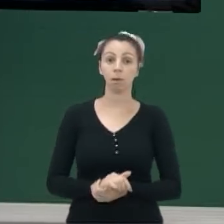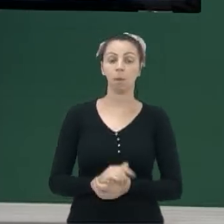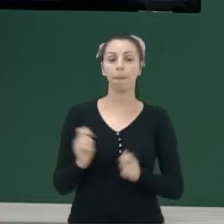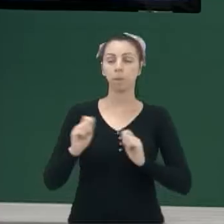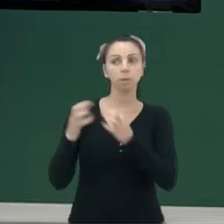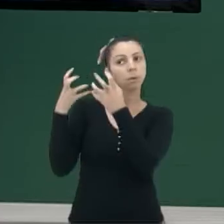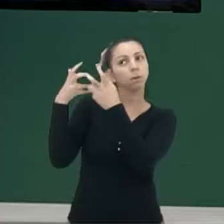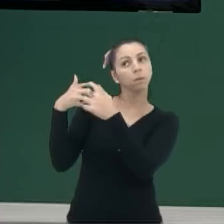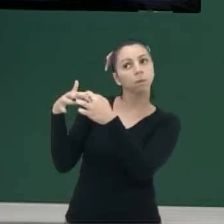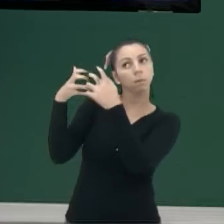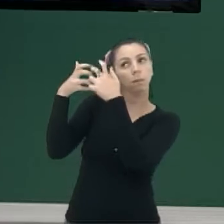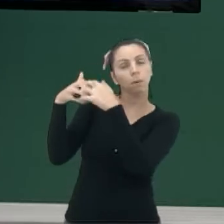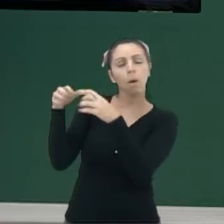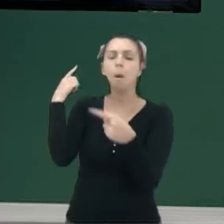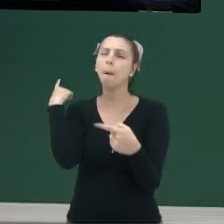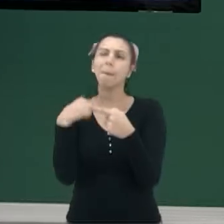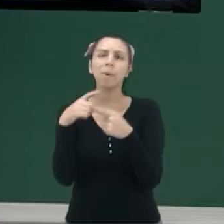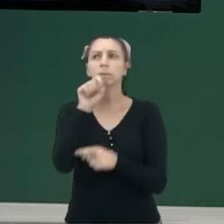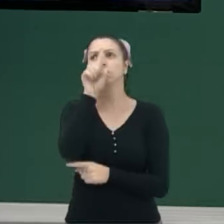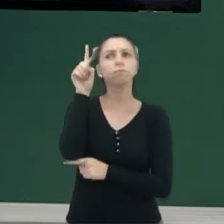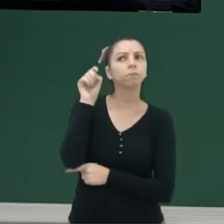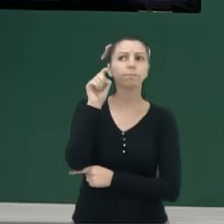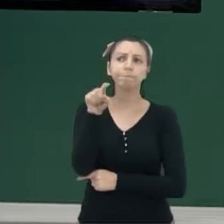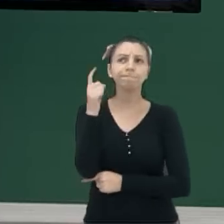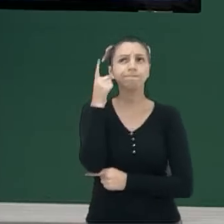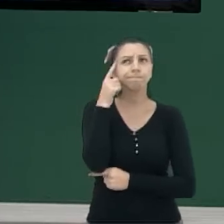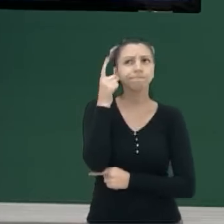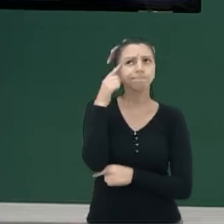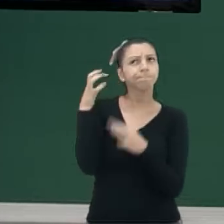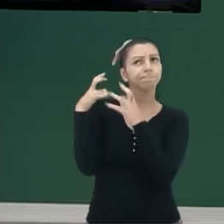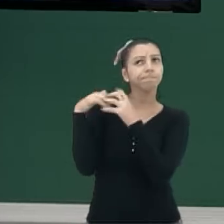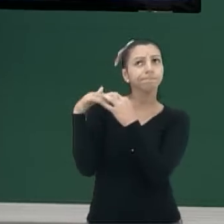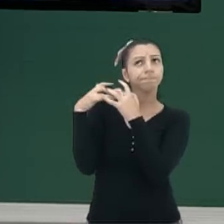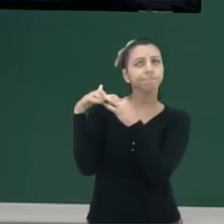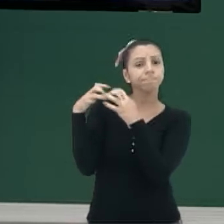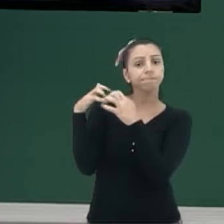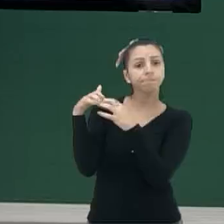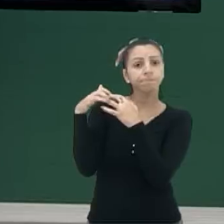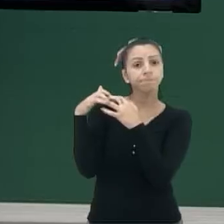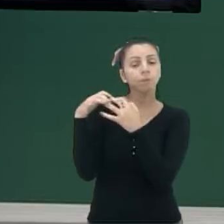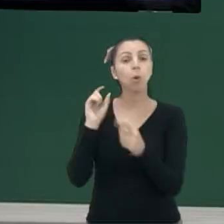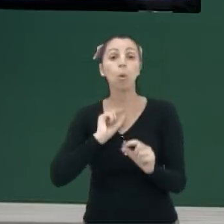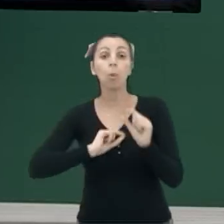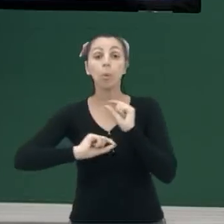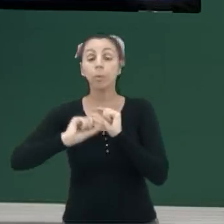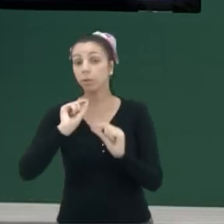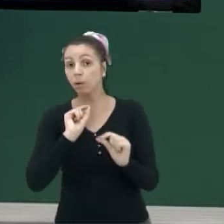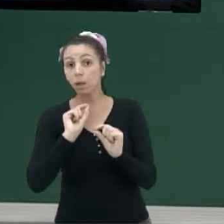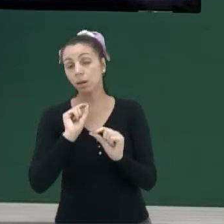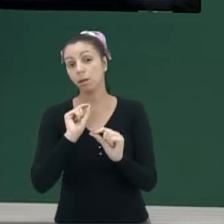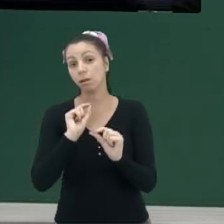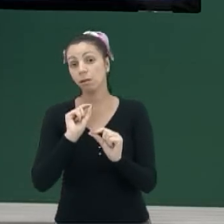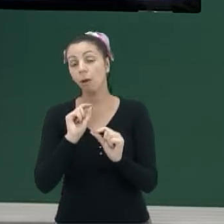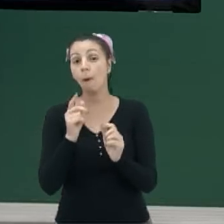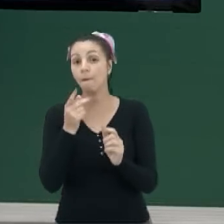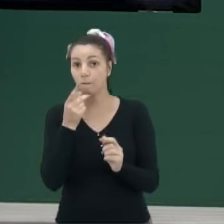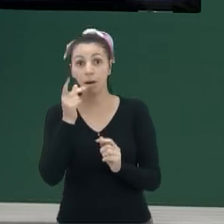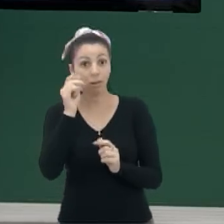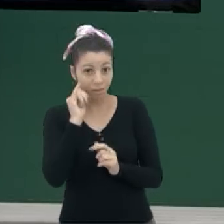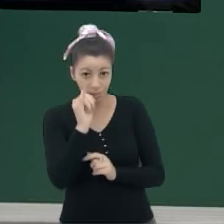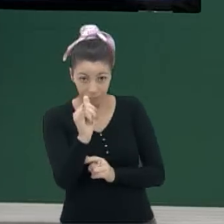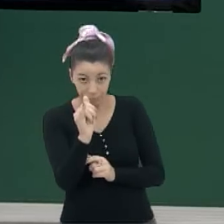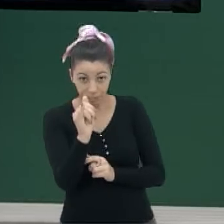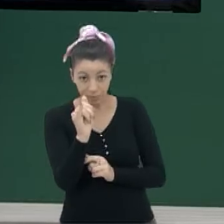que já colocar aí na sua mente, por que tornou possível? O que foi? Daí já entra a questão que eu falei anteriormente para vocês. Os